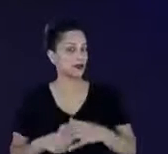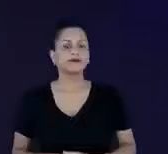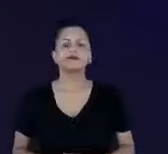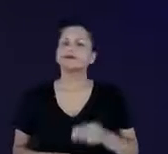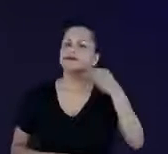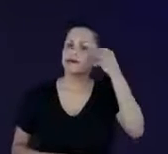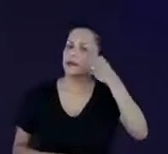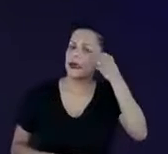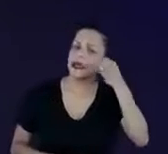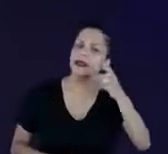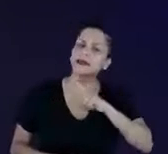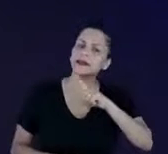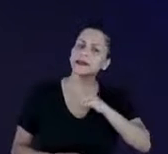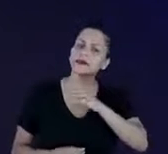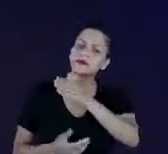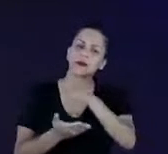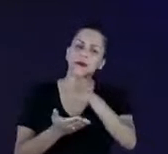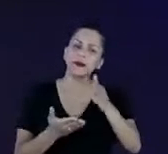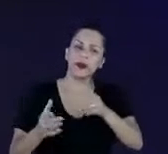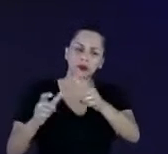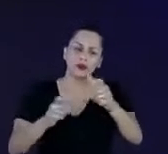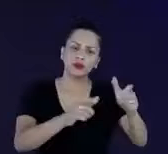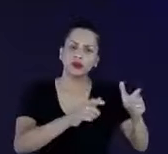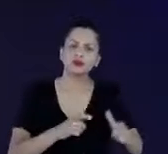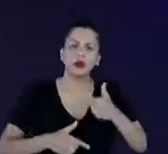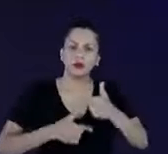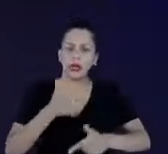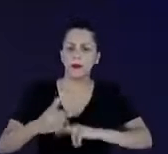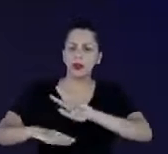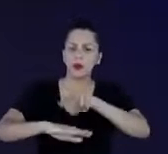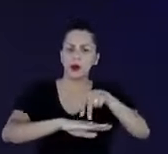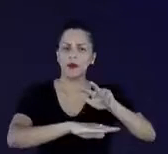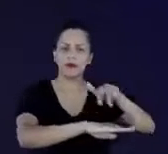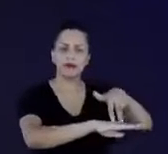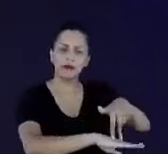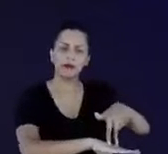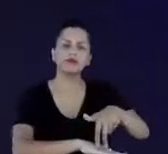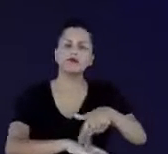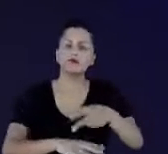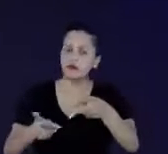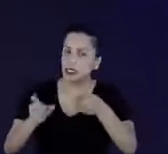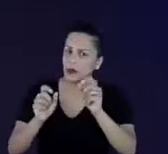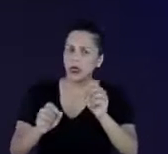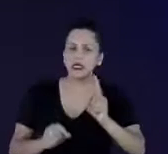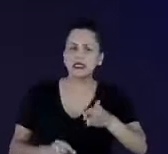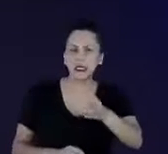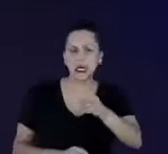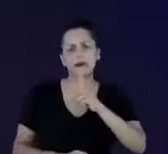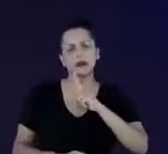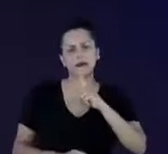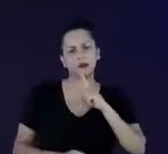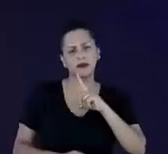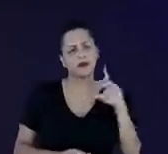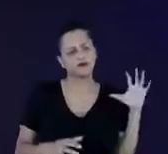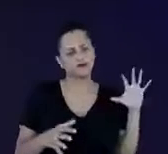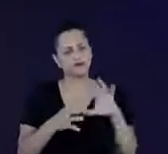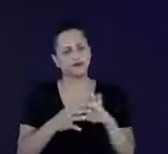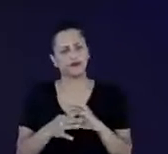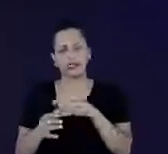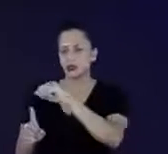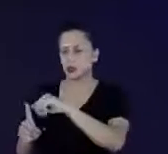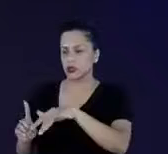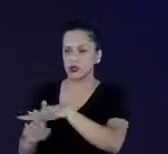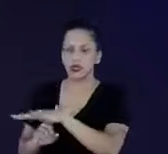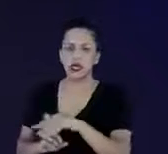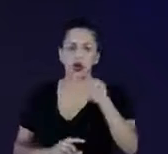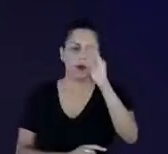postos as posições fosse oco Pô dá para ver que você sempre tem essa conexão com o social com o Brasil o